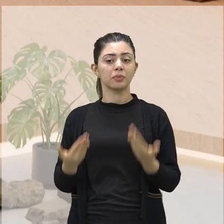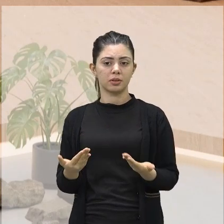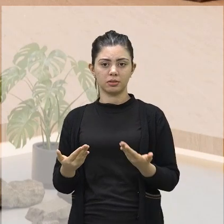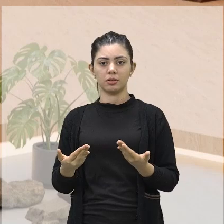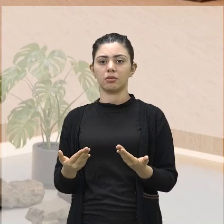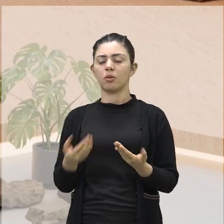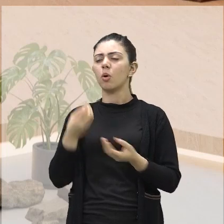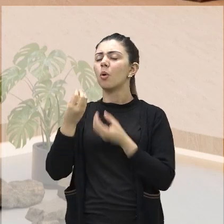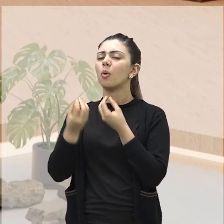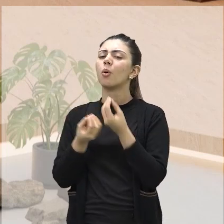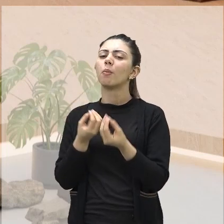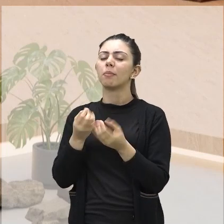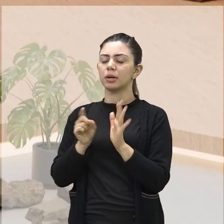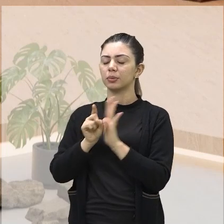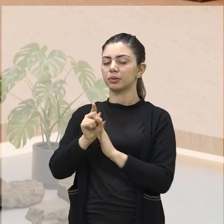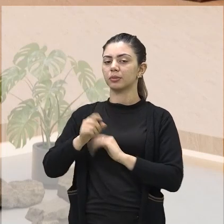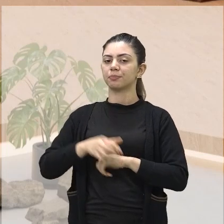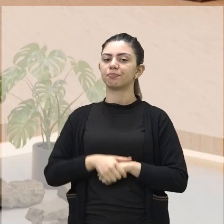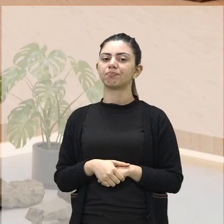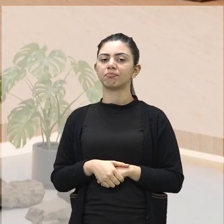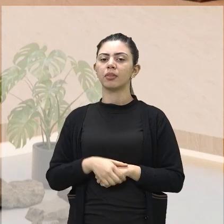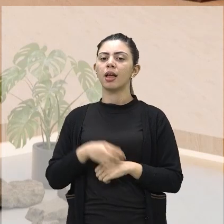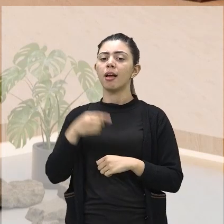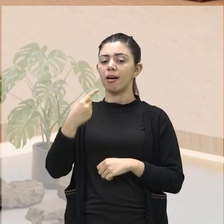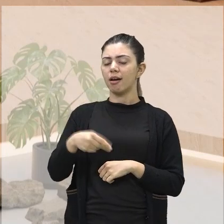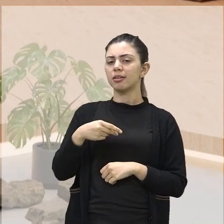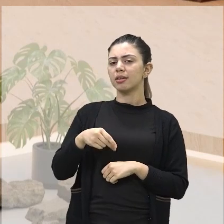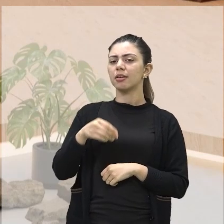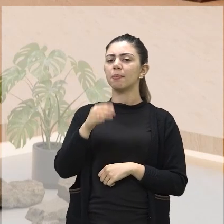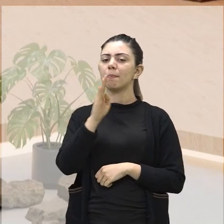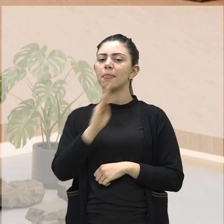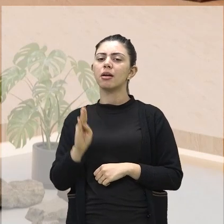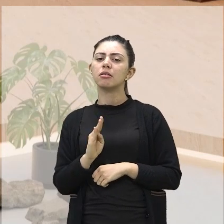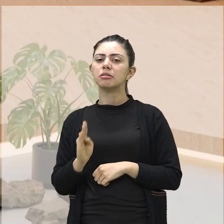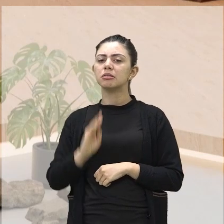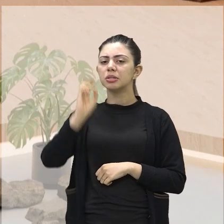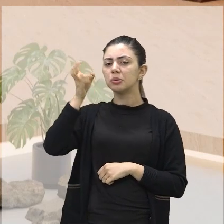se formou a identidade nacional brasileira.